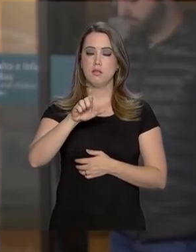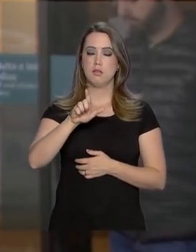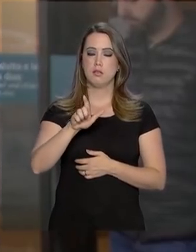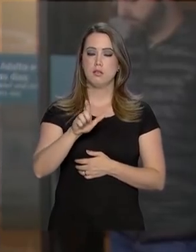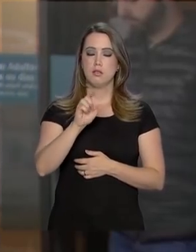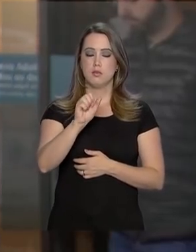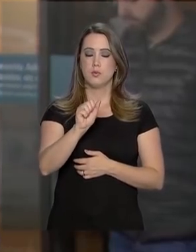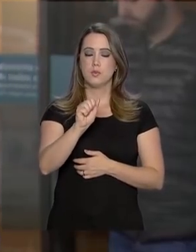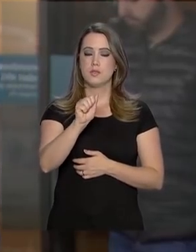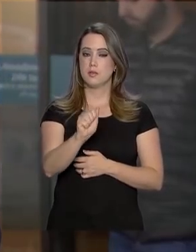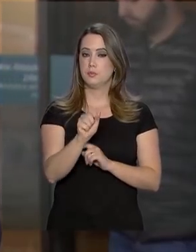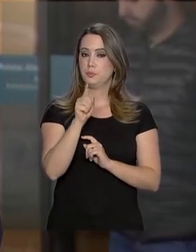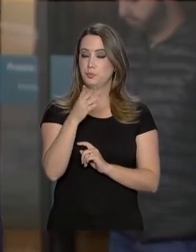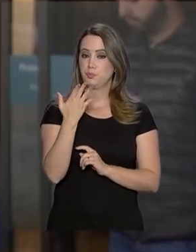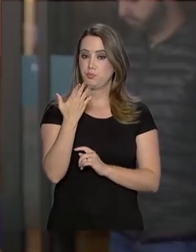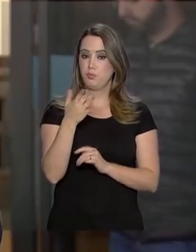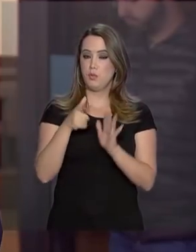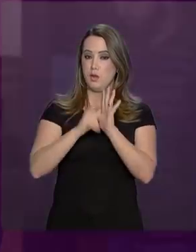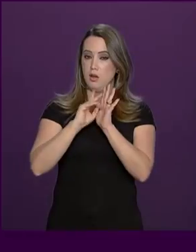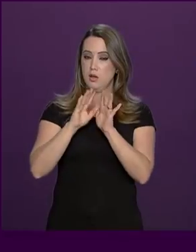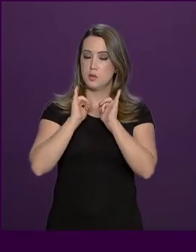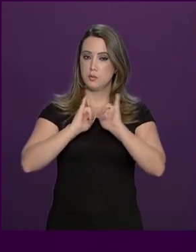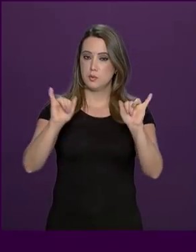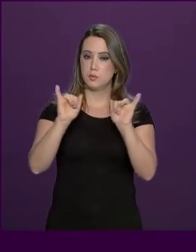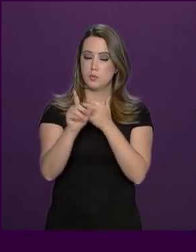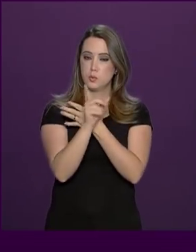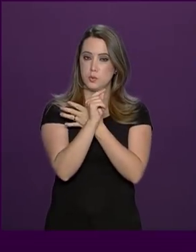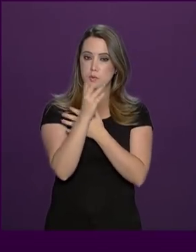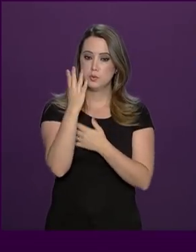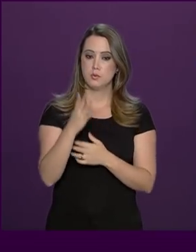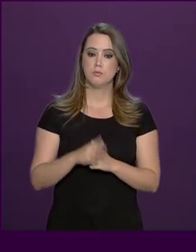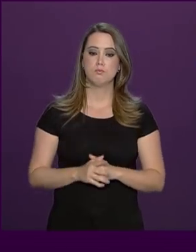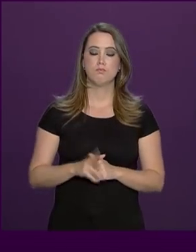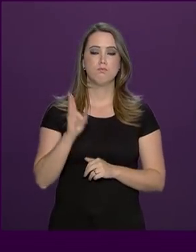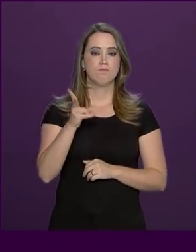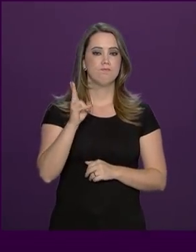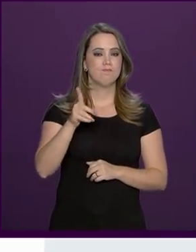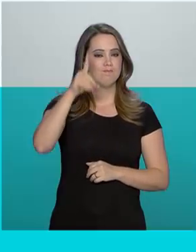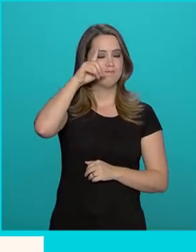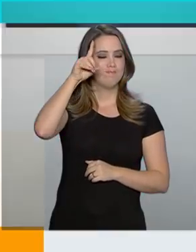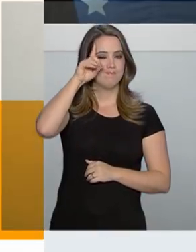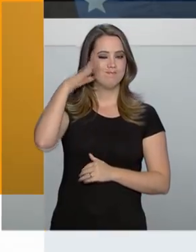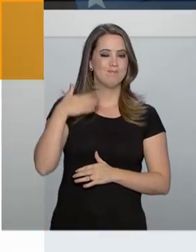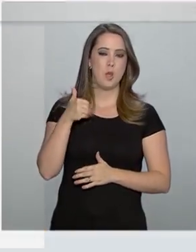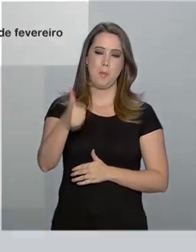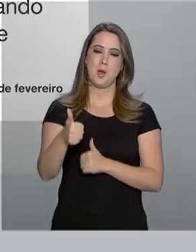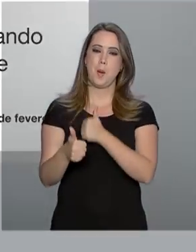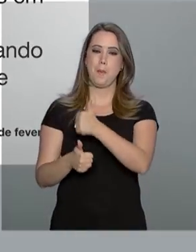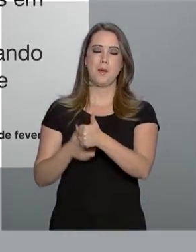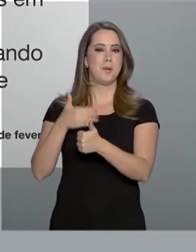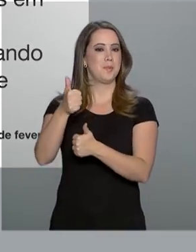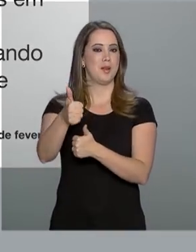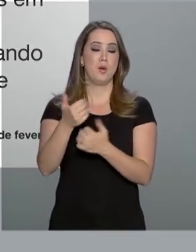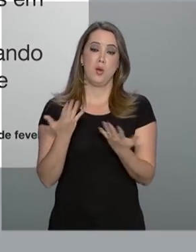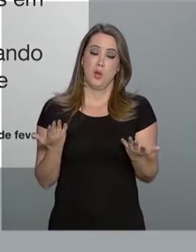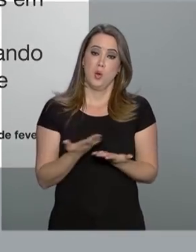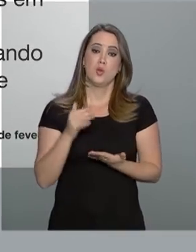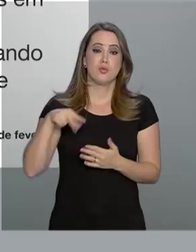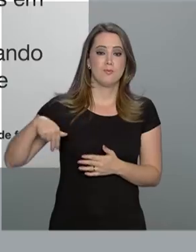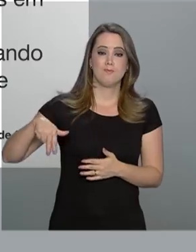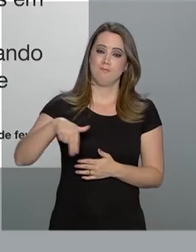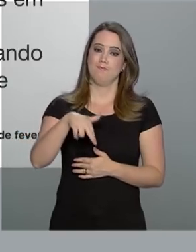seguinte mensagem cada dia melhor hoje já caminhei fiz atividades respiratórias exames